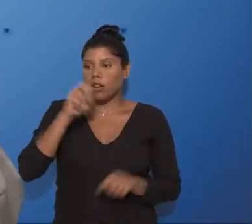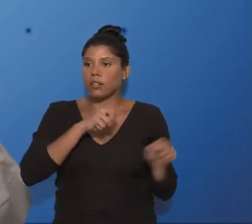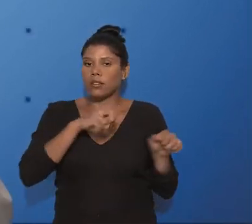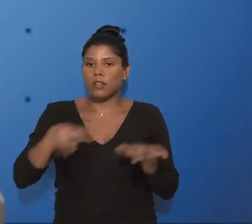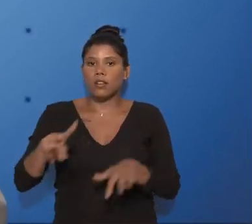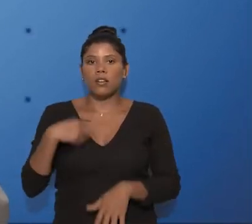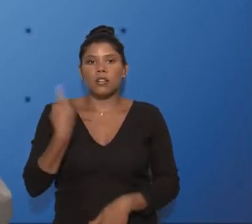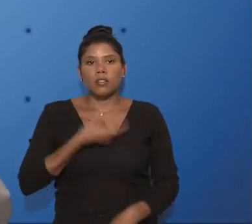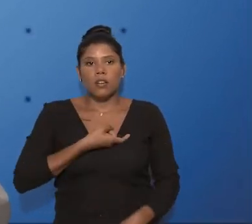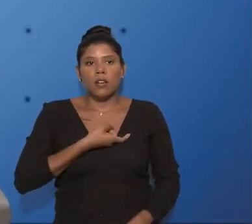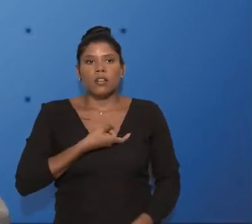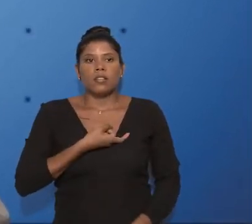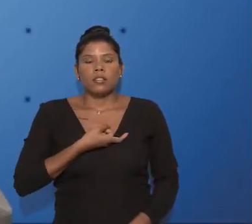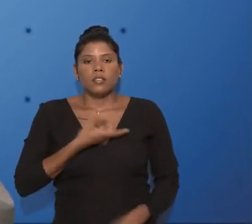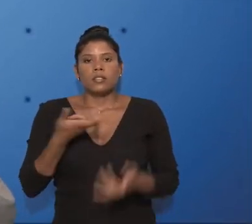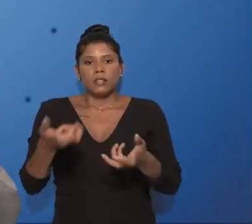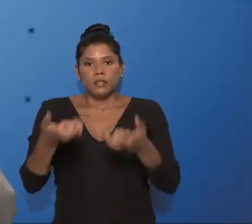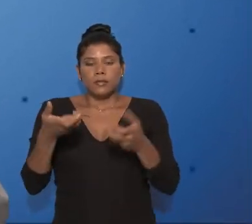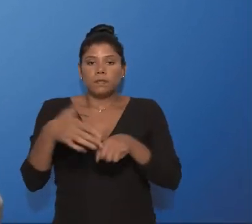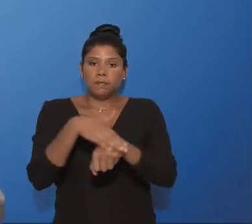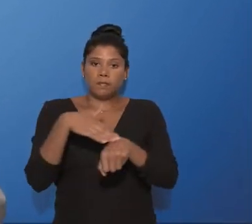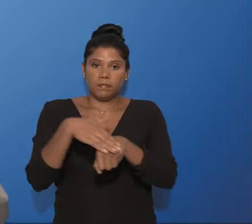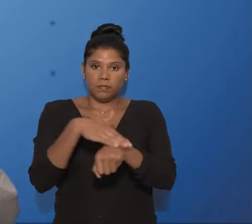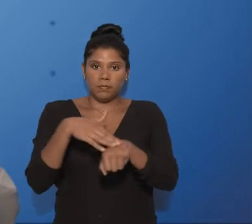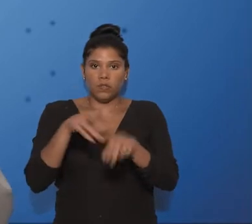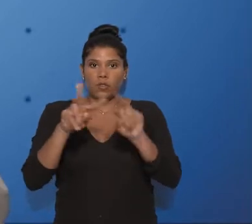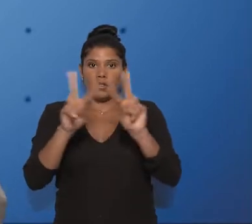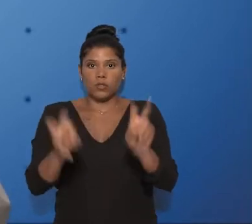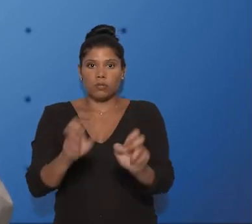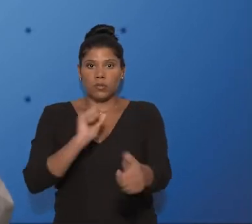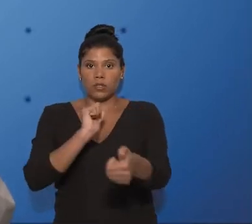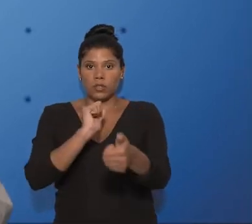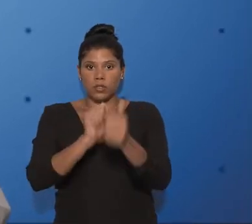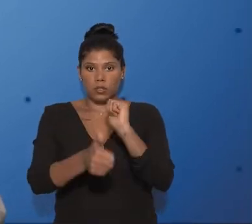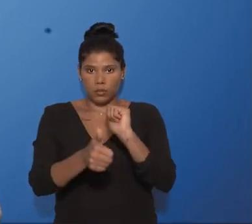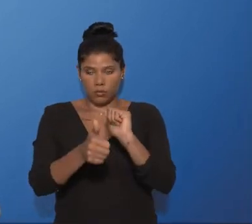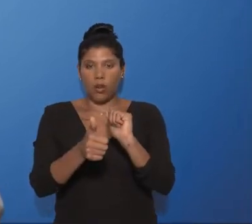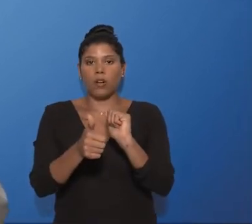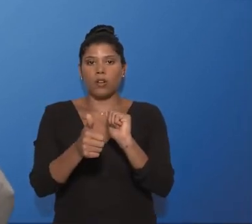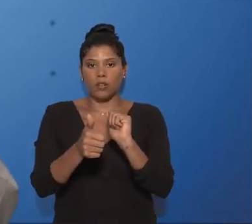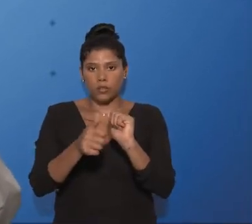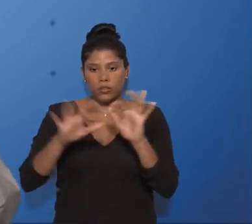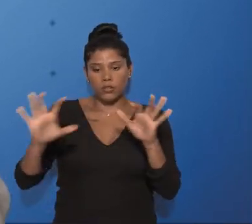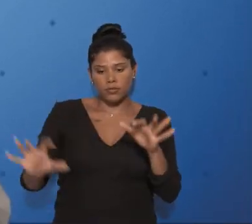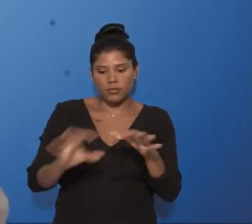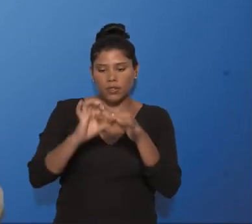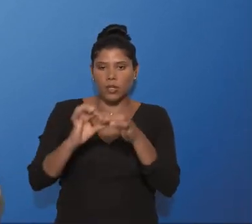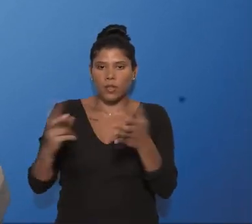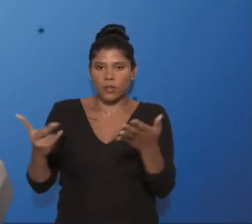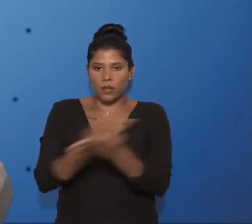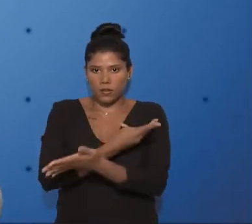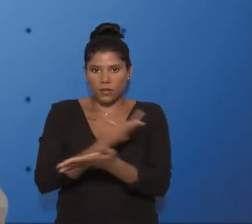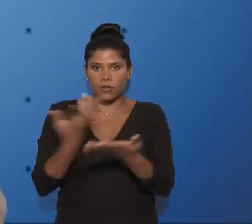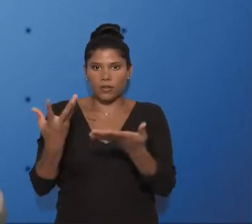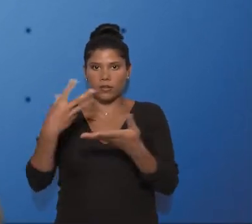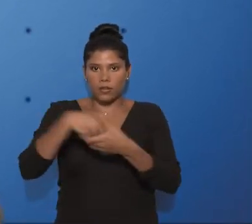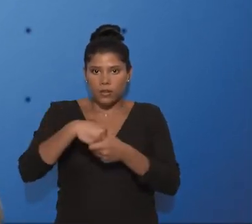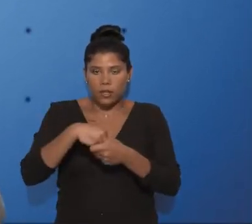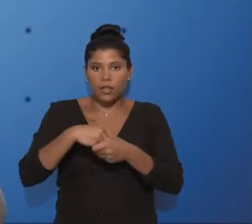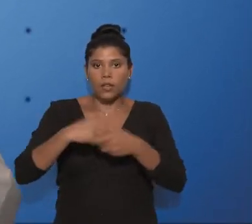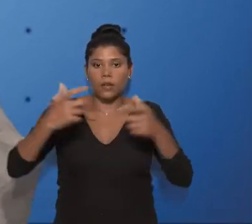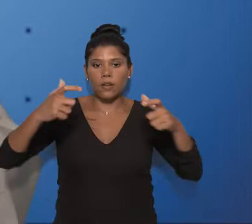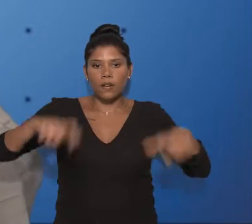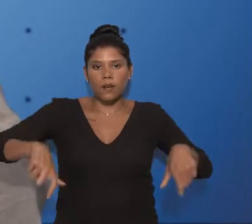através dessa crônica, conversar sobre o esporte na paralela dos acontecimentos de dentro das quadras, de dentro do campo de